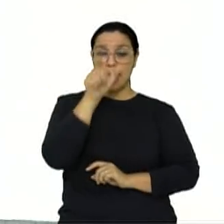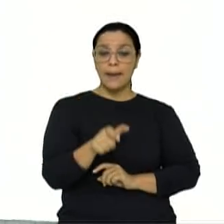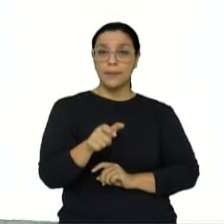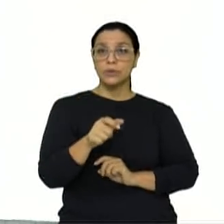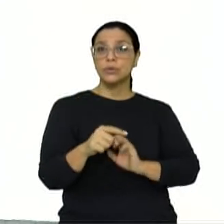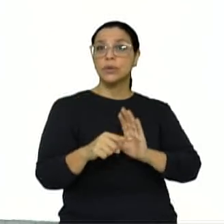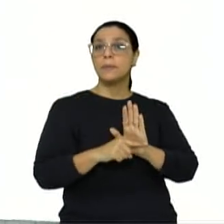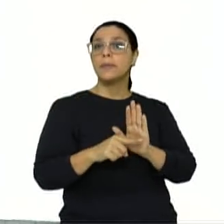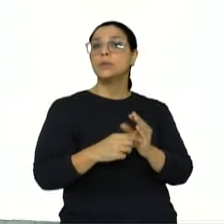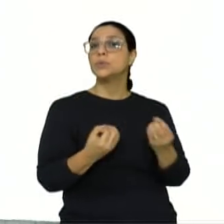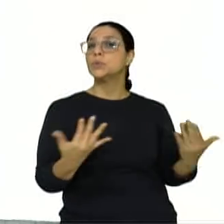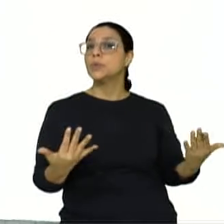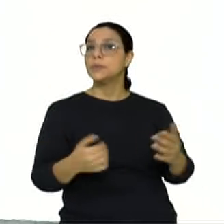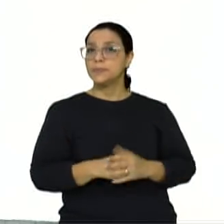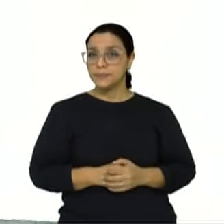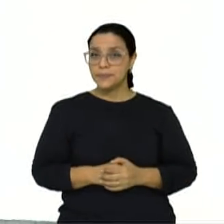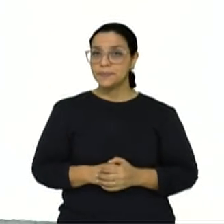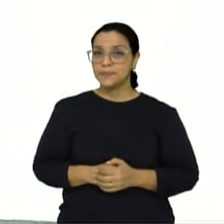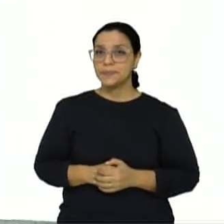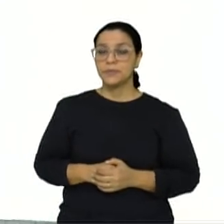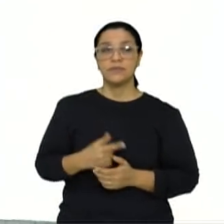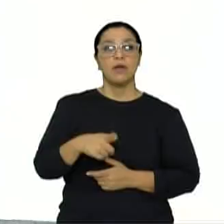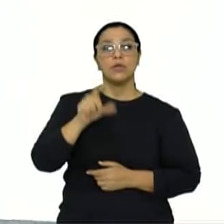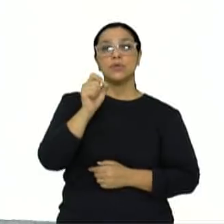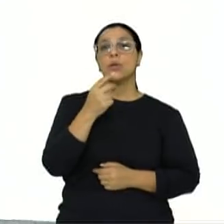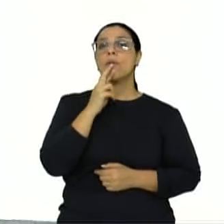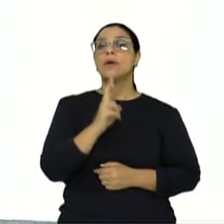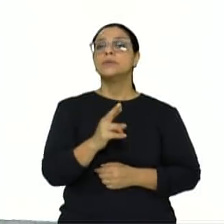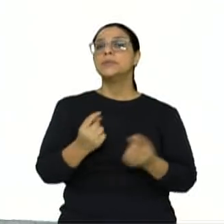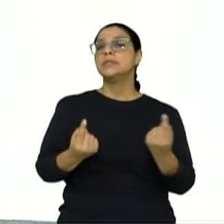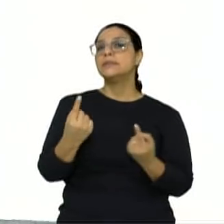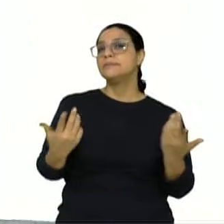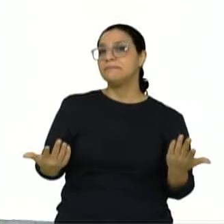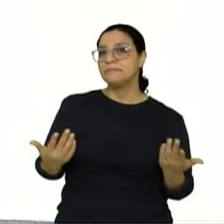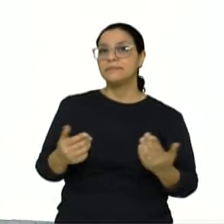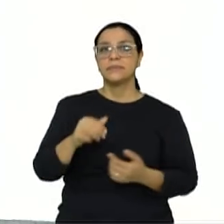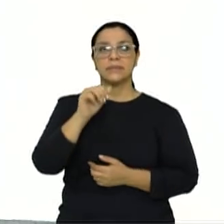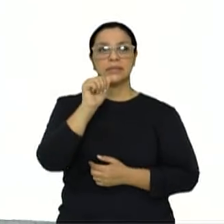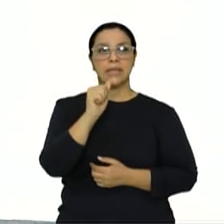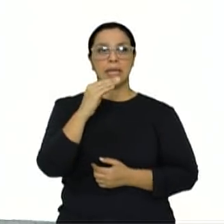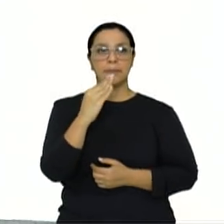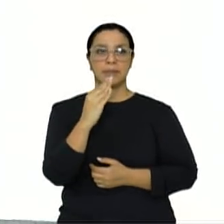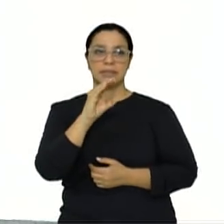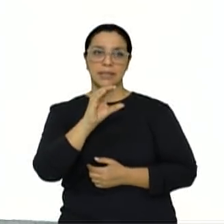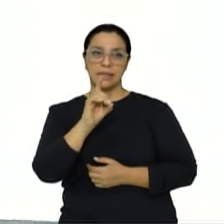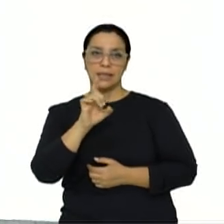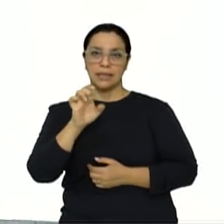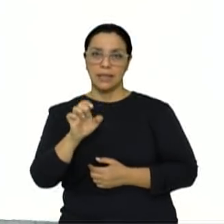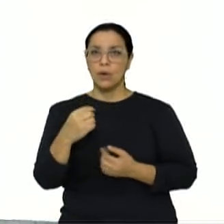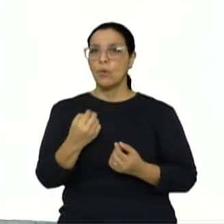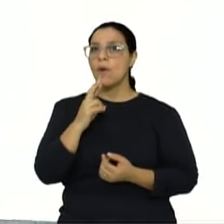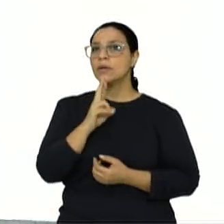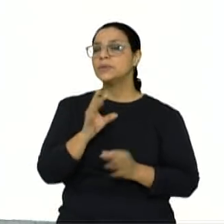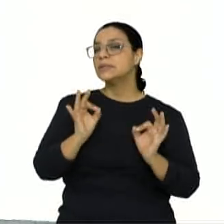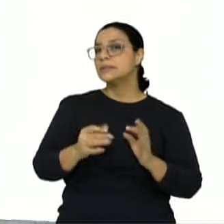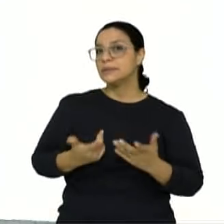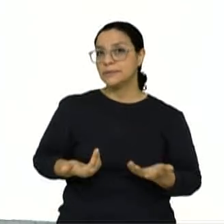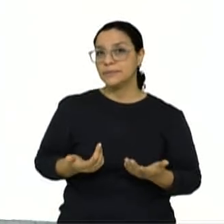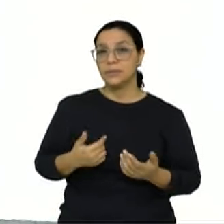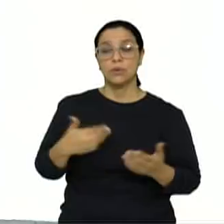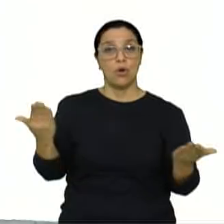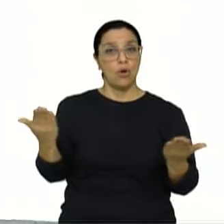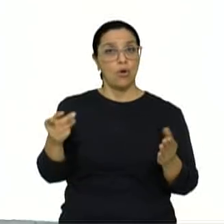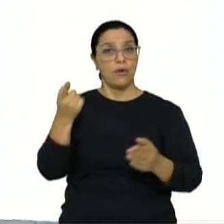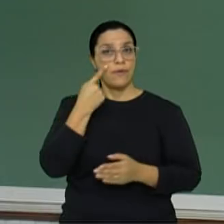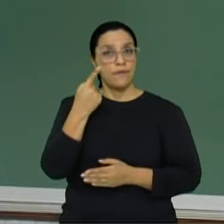pessoa passou a medir, aí você vai escolher aí qual das alternativas, né, vai te dar essa resposta. Então,